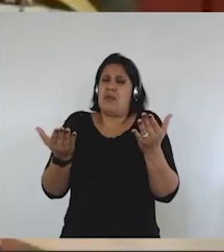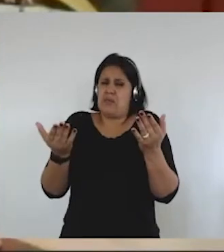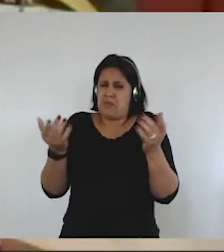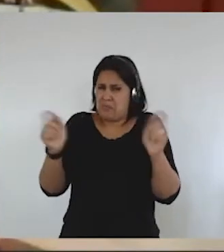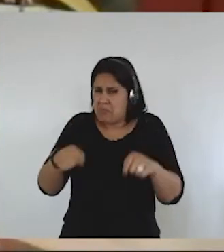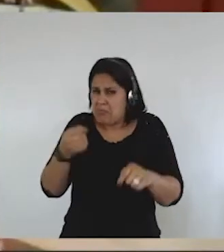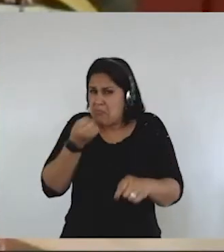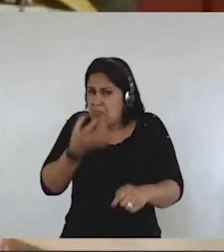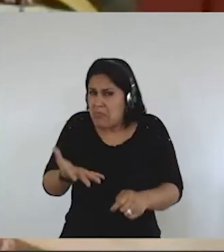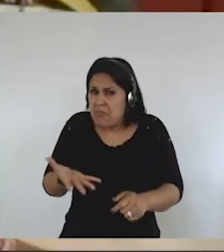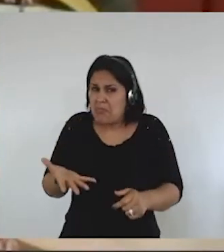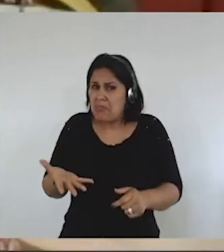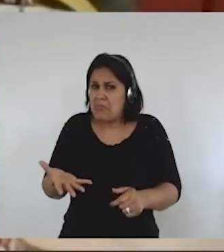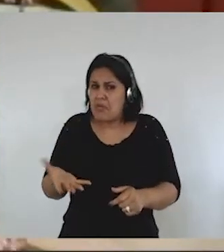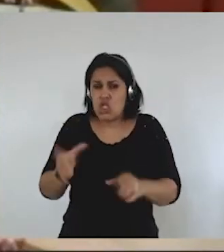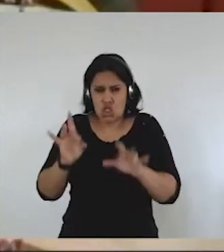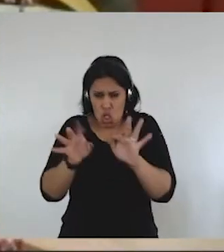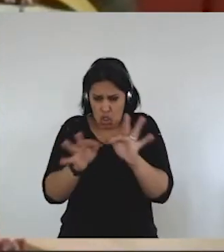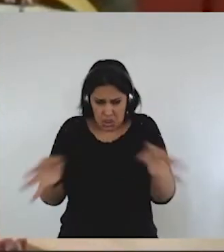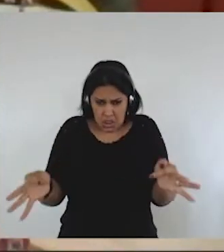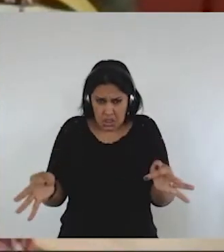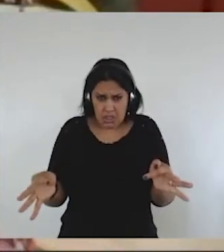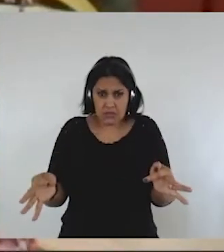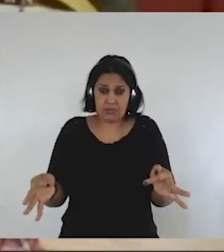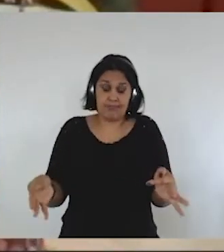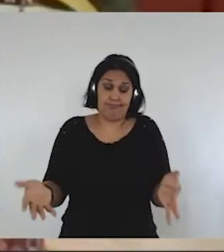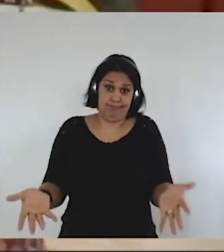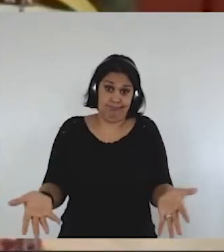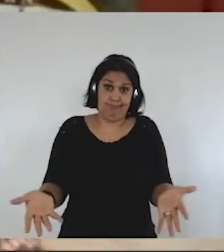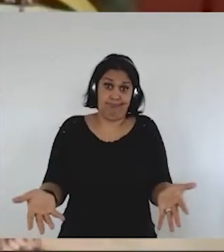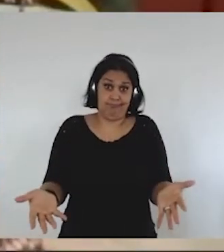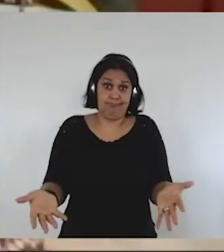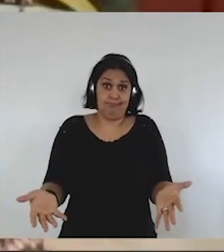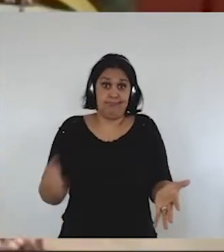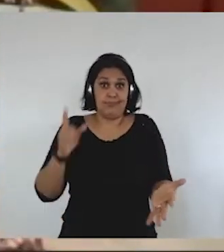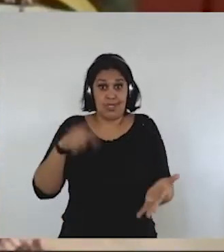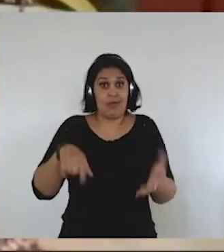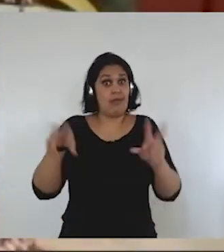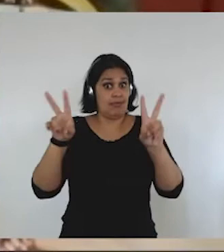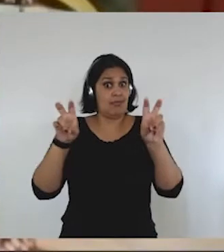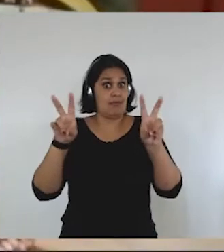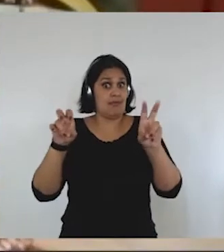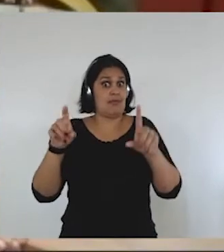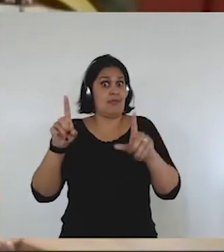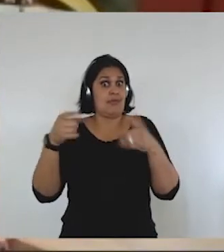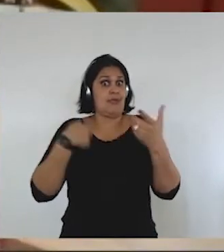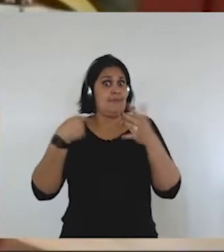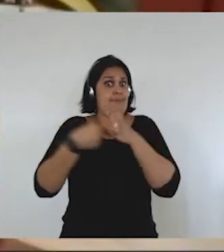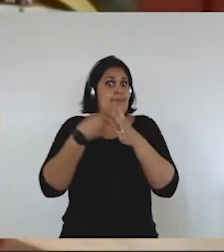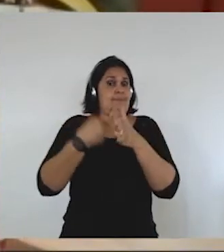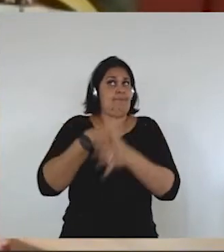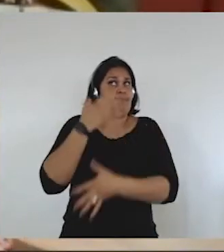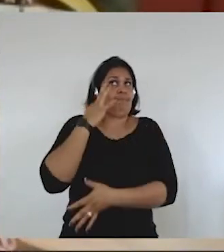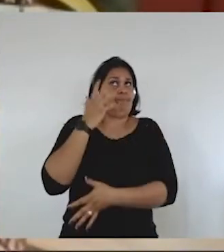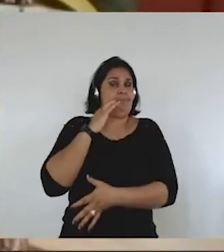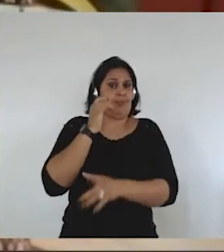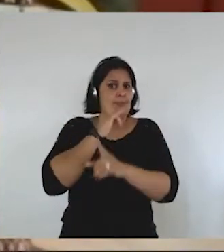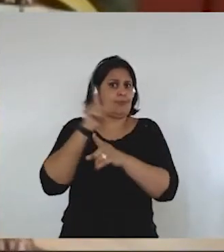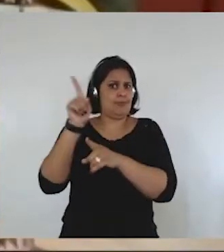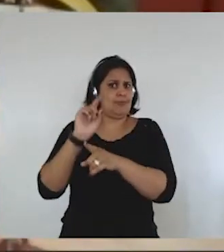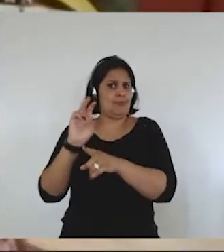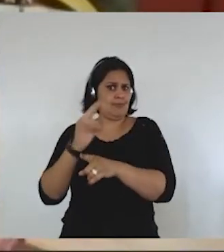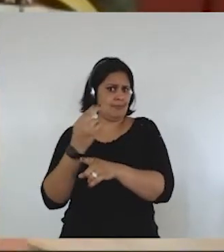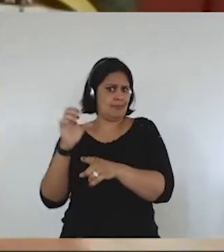que simples recomendações, né? Então, são temas super instigantes, né? Esse habeas corpus do